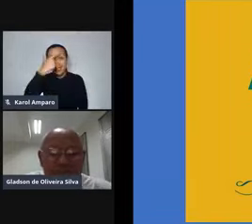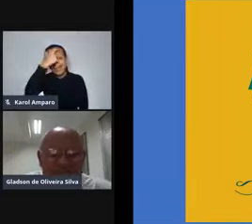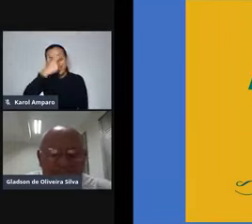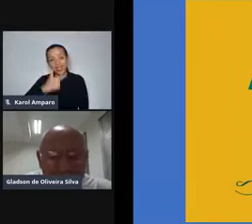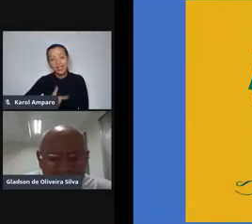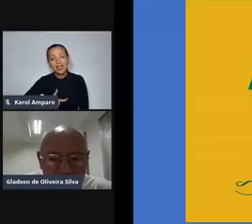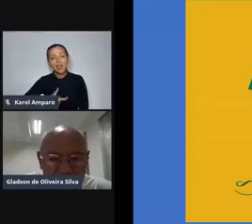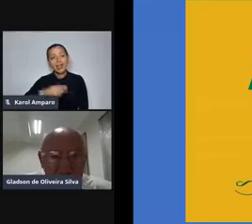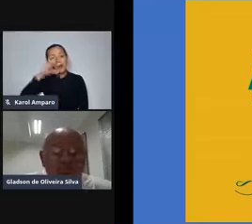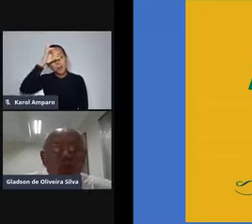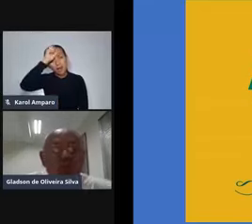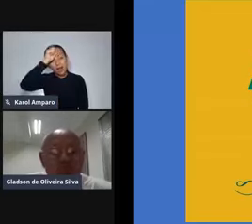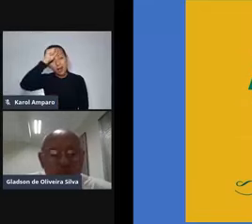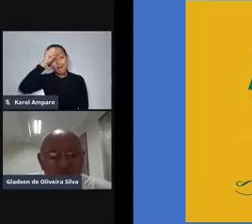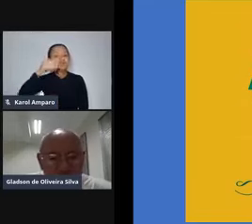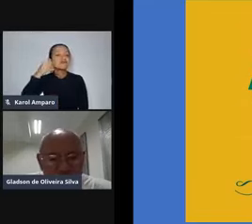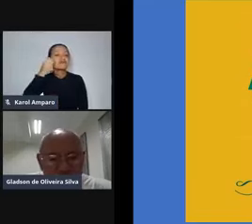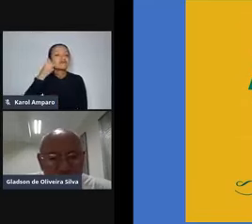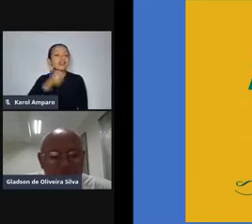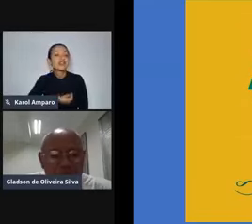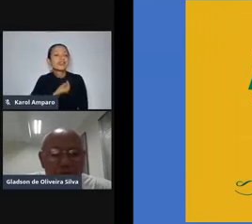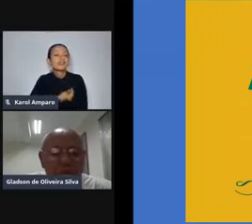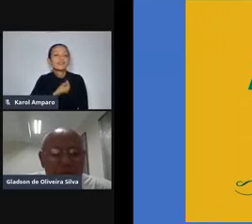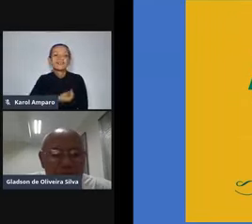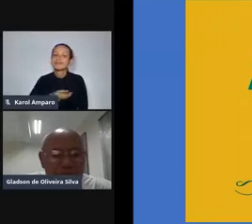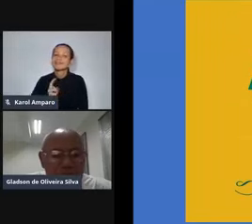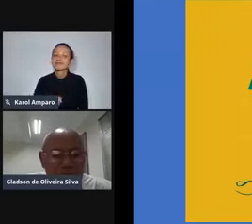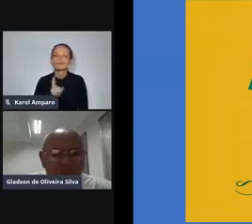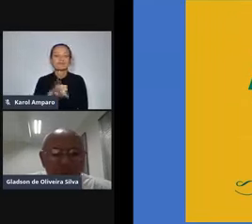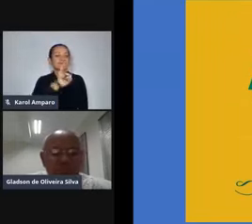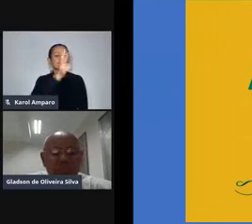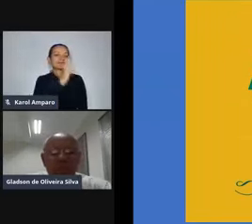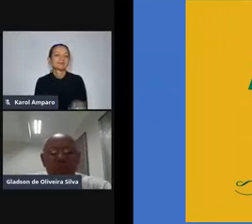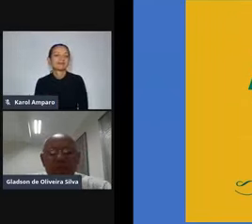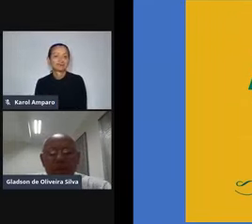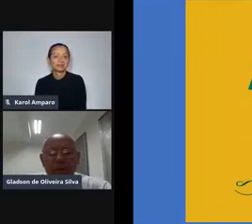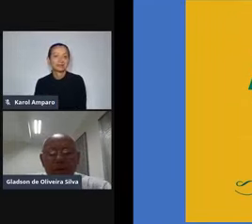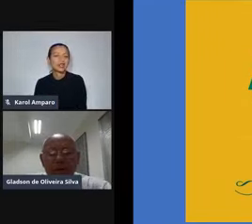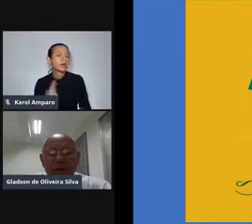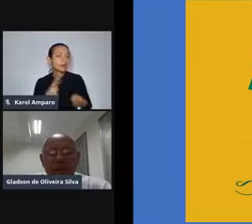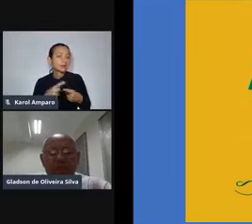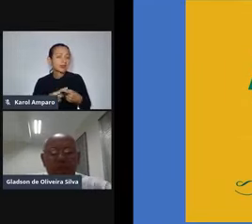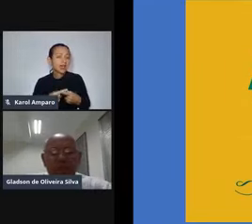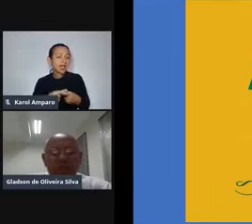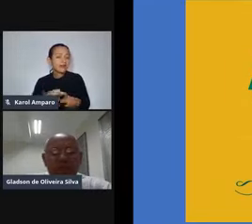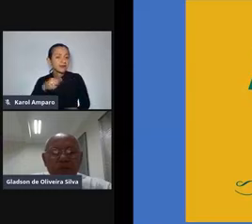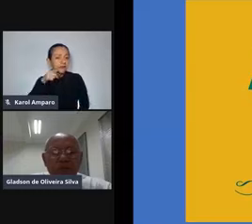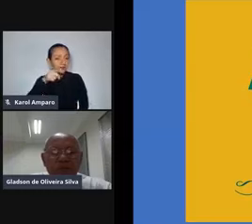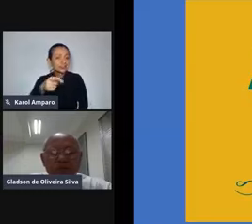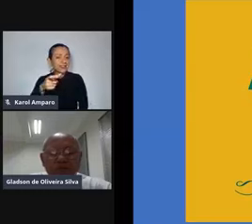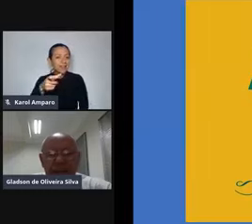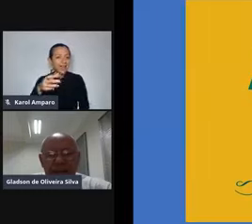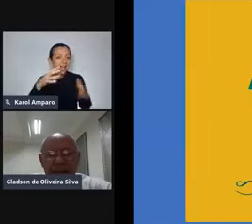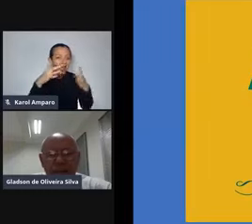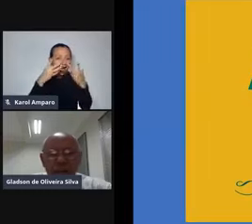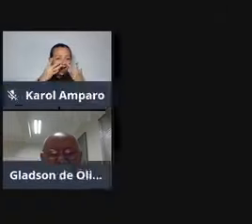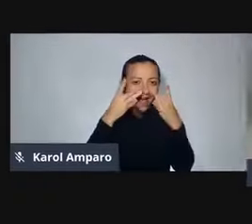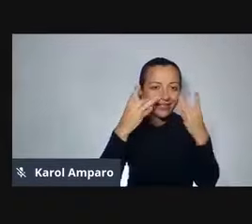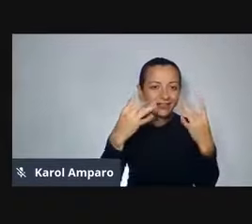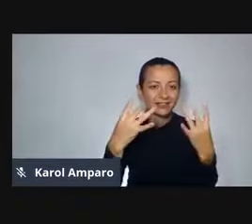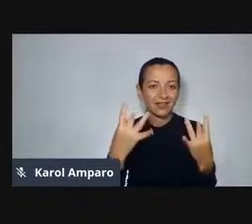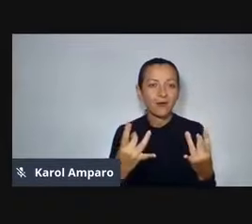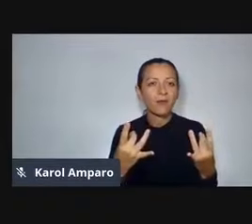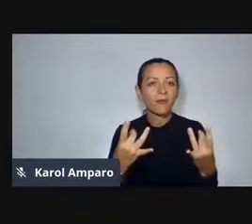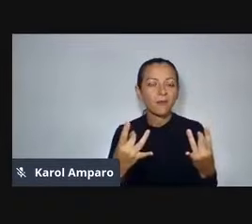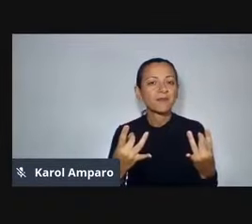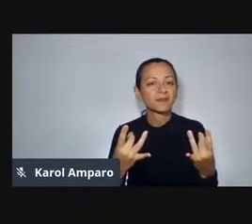da Universidade da Vida. Todos nós somos. A partir do momento que vocês me escutaram aqui agora, tem coisas que talvez eu deixei de falar, que no encontro